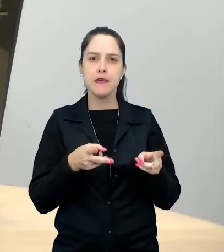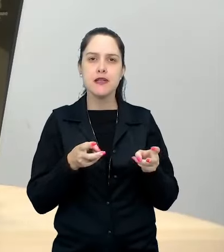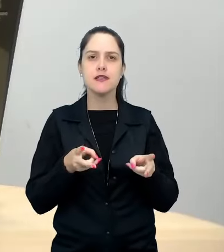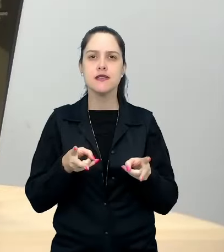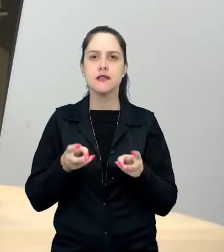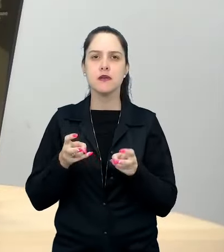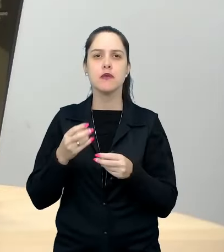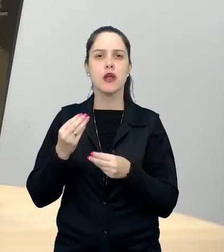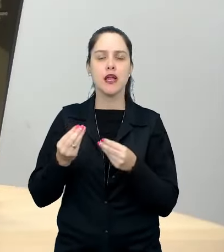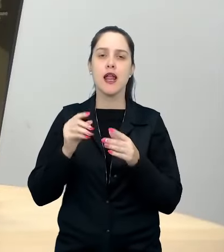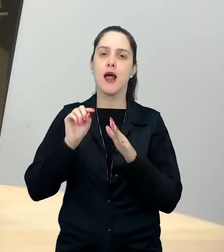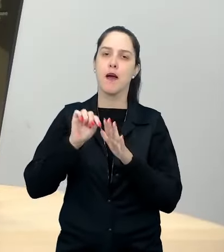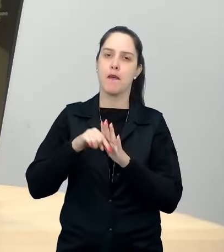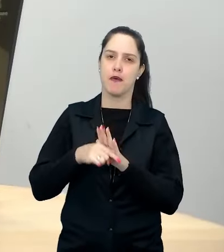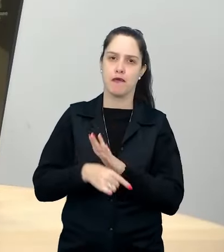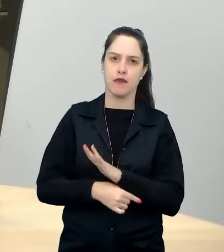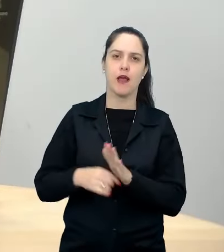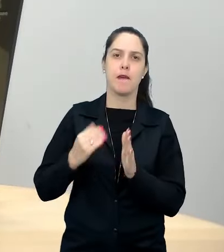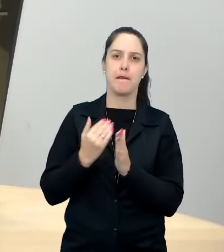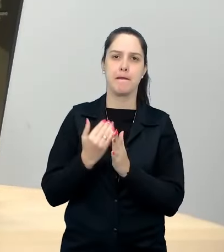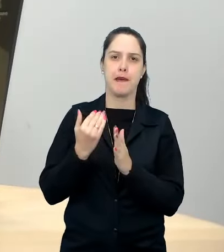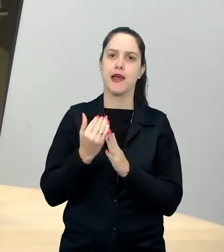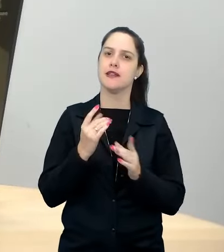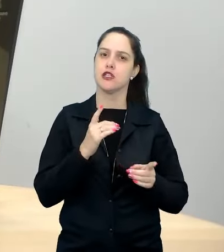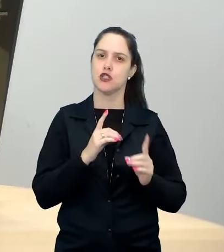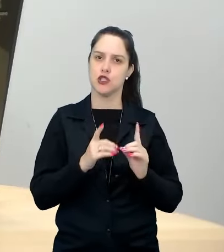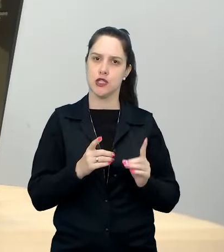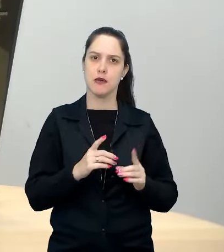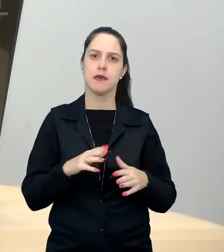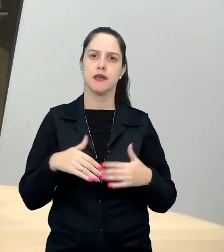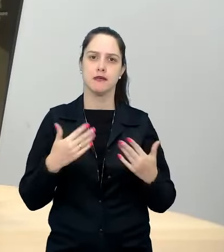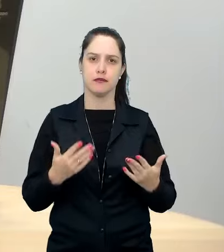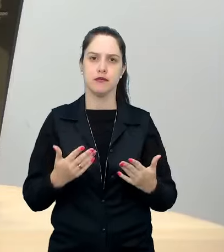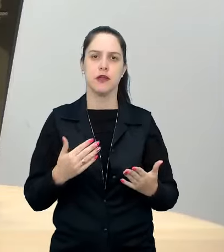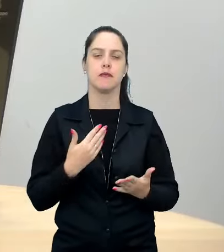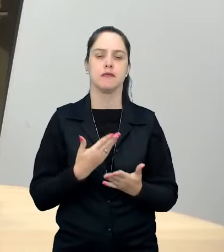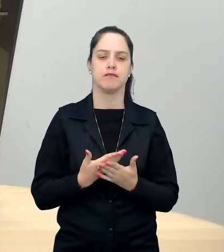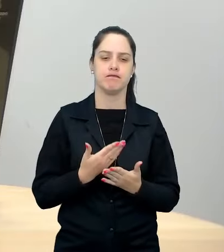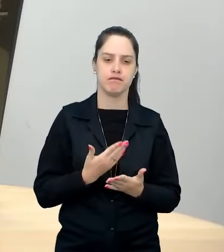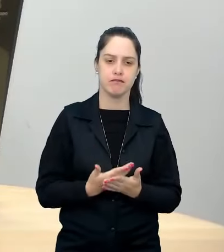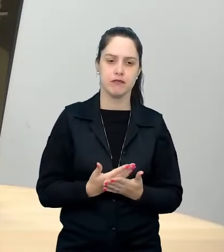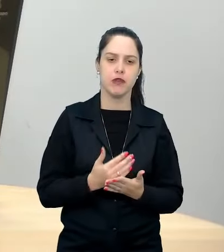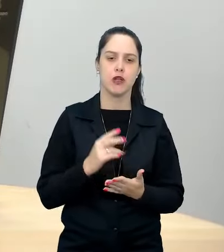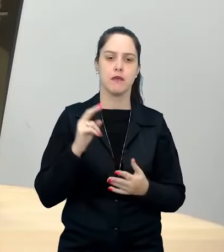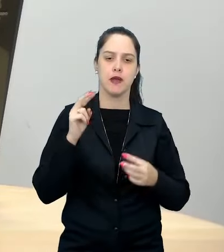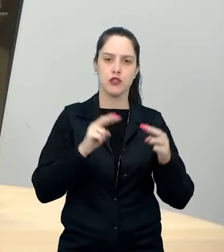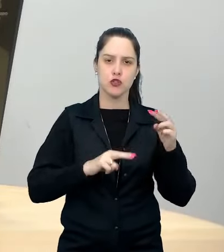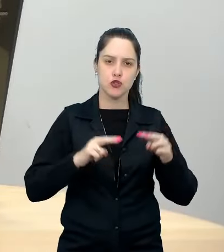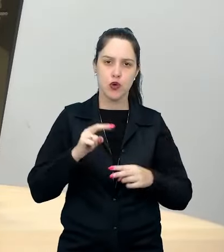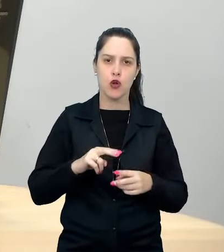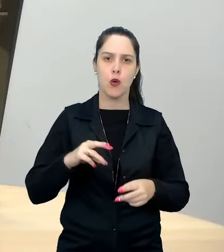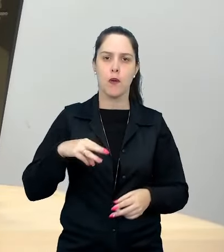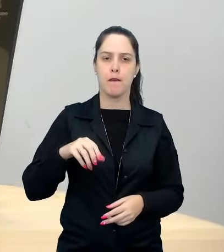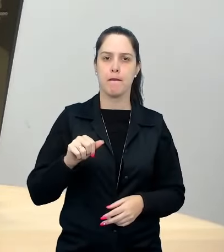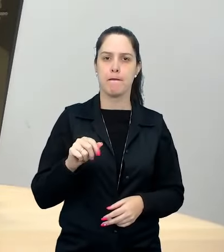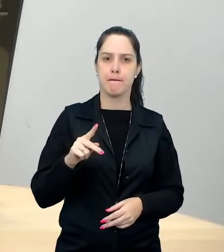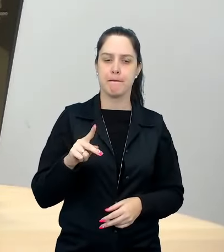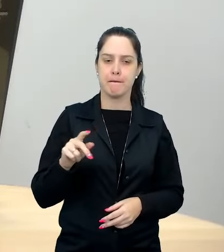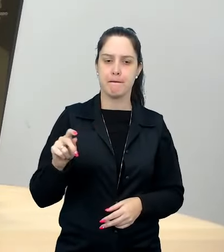e aprofundar mais essa dinâmica do mapa. Então, quanto mais a gente estuda, quanto mais a gente olha o mapa, vai analisando